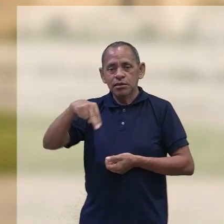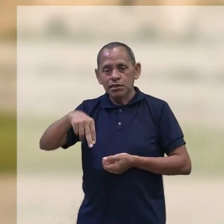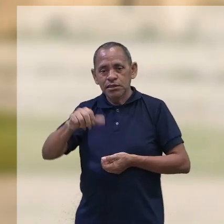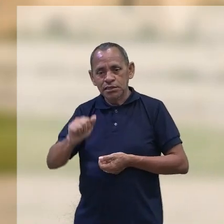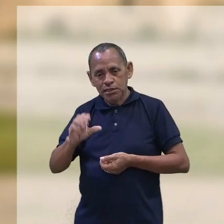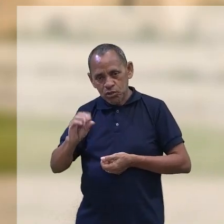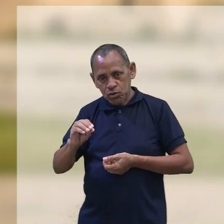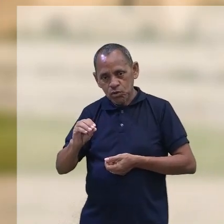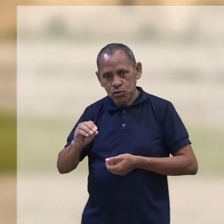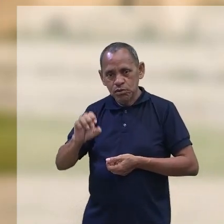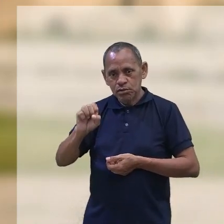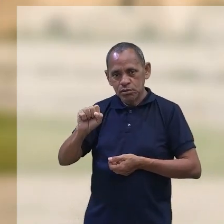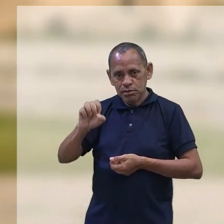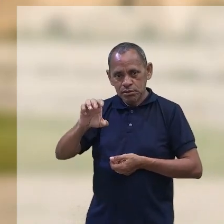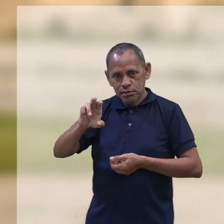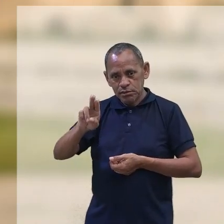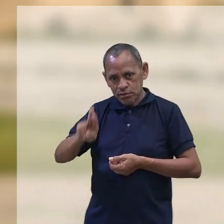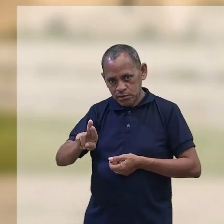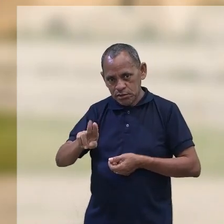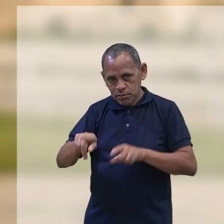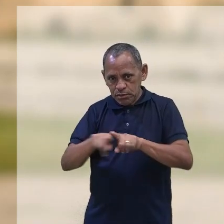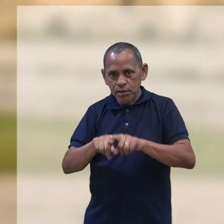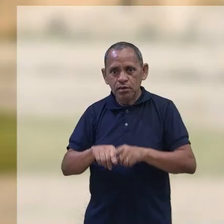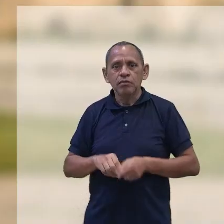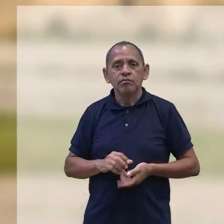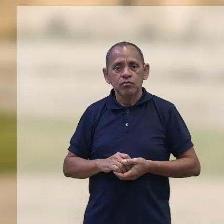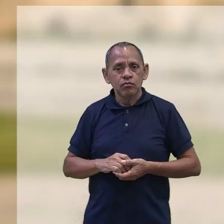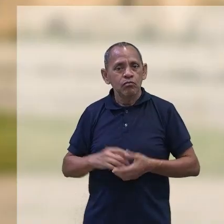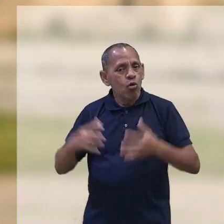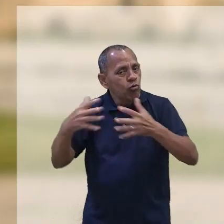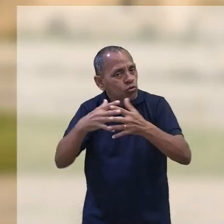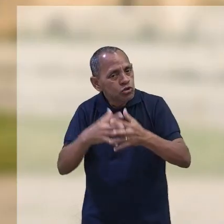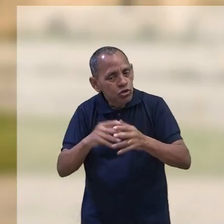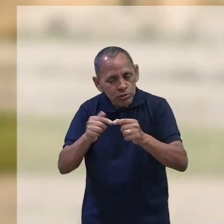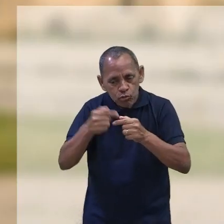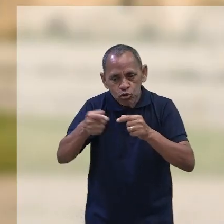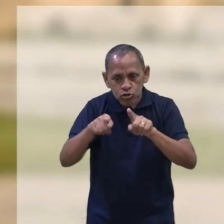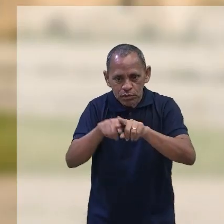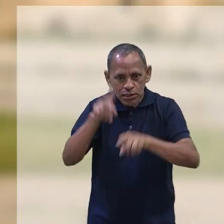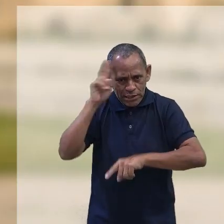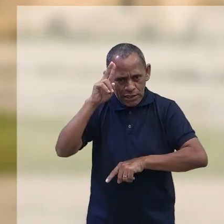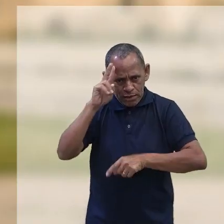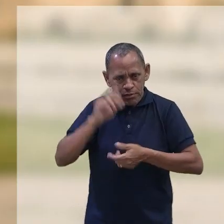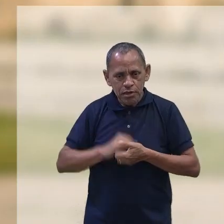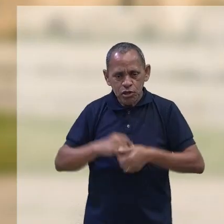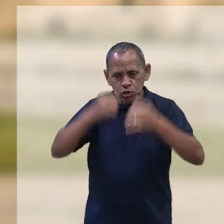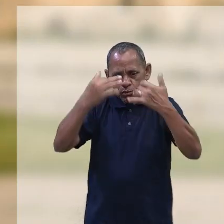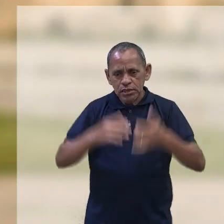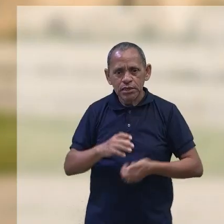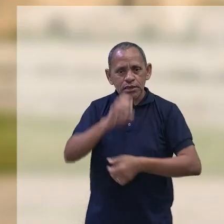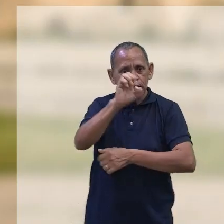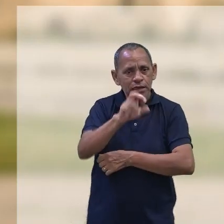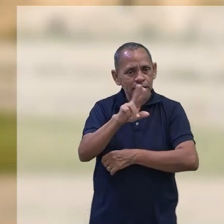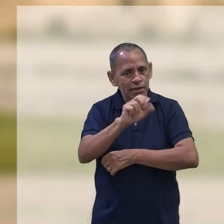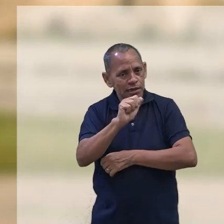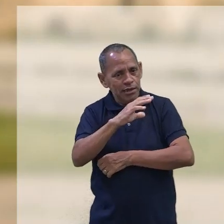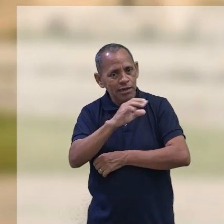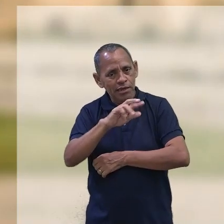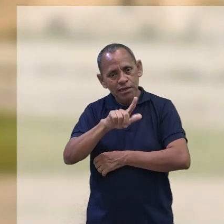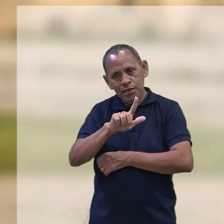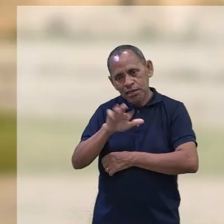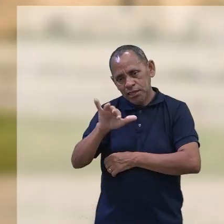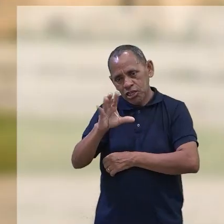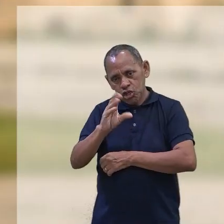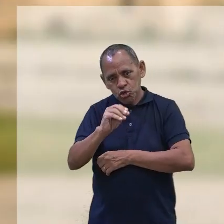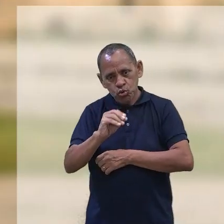ser. Isso vai dar uma briga depois, tá? Porque Parmênides defende essa ideia. Lembra que eu falei de Heráclito? Heráclito dizia que nós estamos